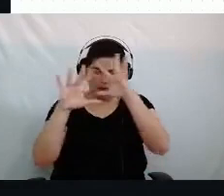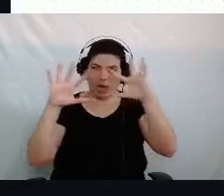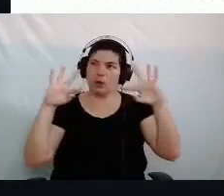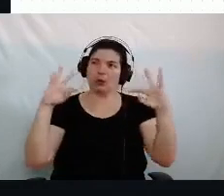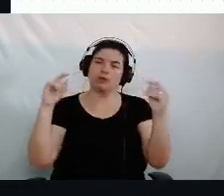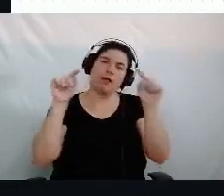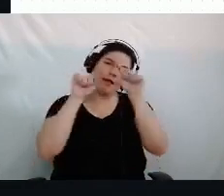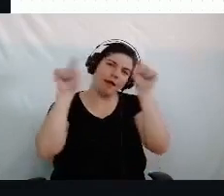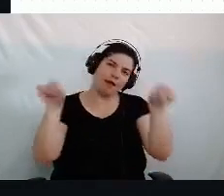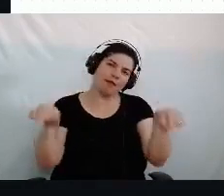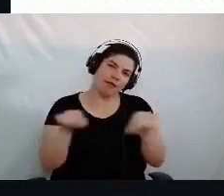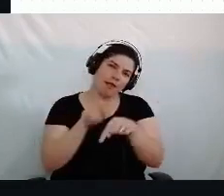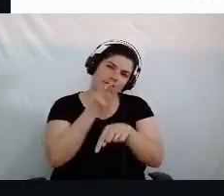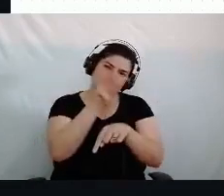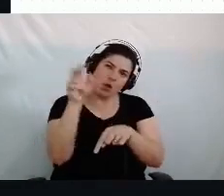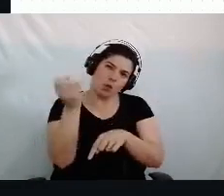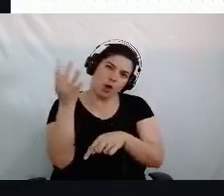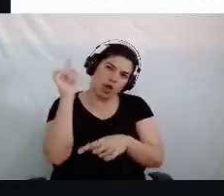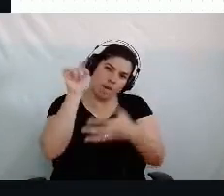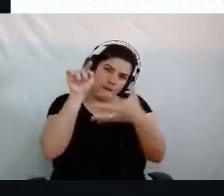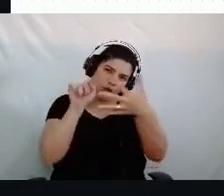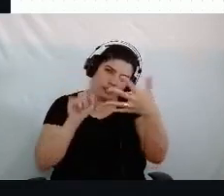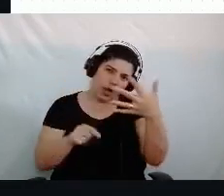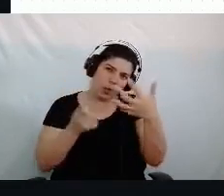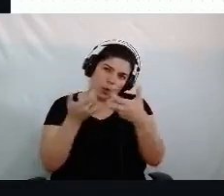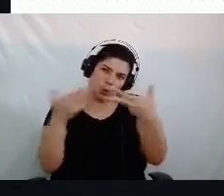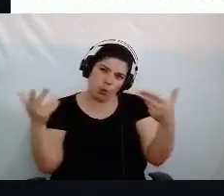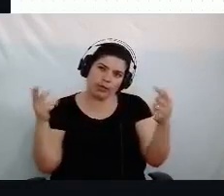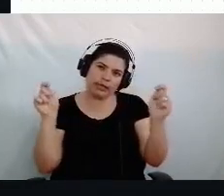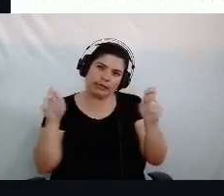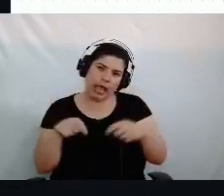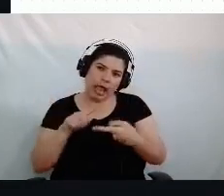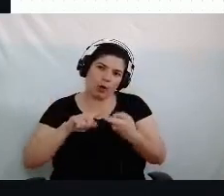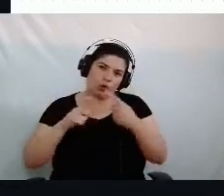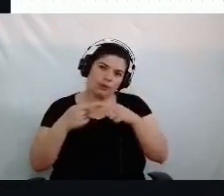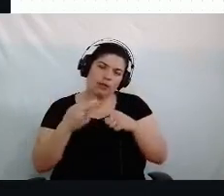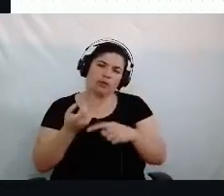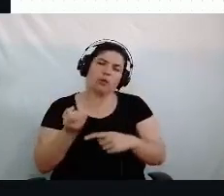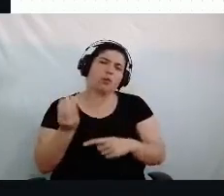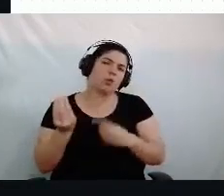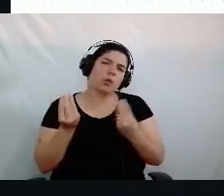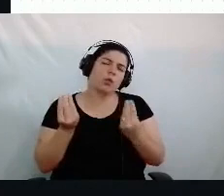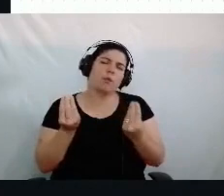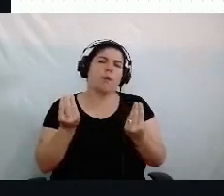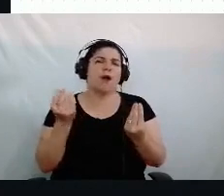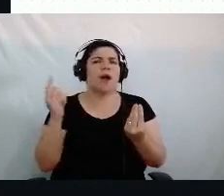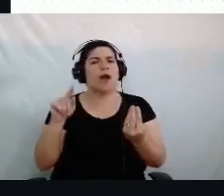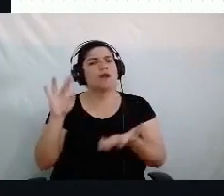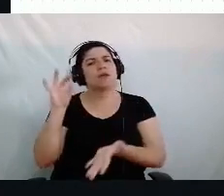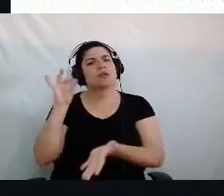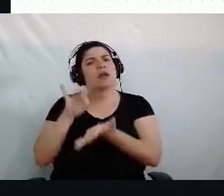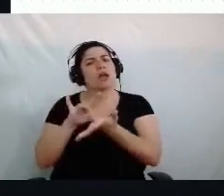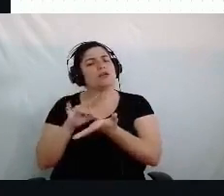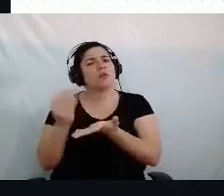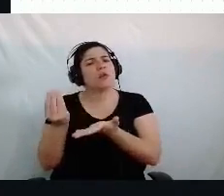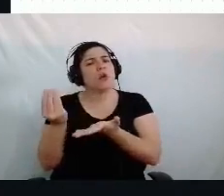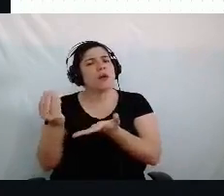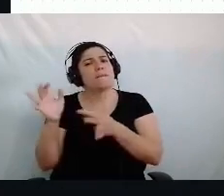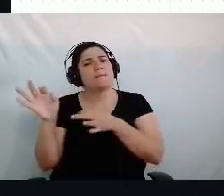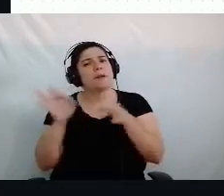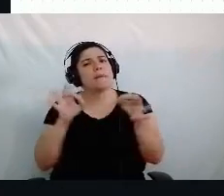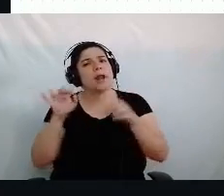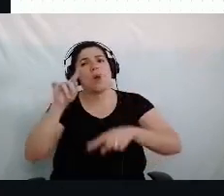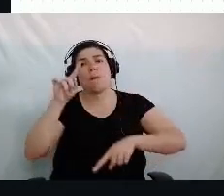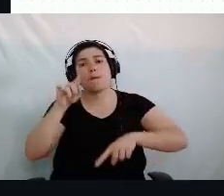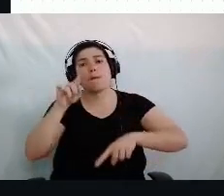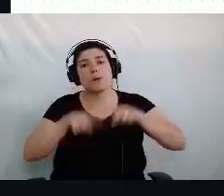quantos botões, quantos recursos, quantas automações. Mas e como seria isso no mundo real? Como seria construir um produto